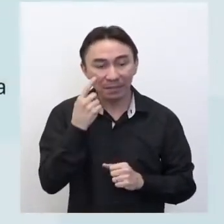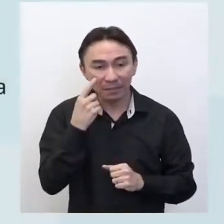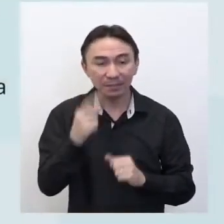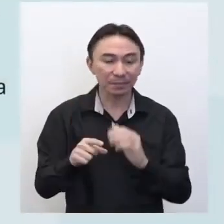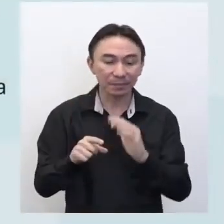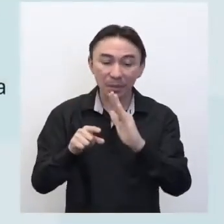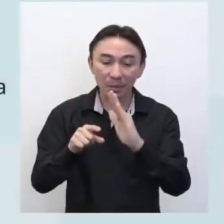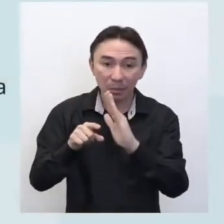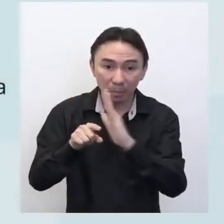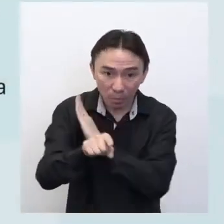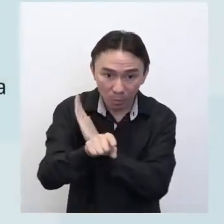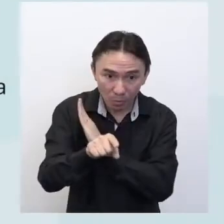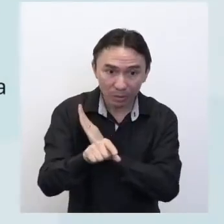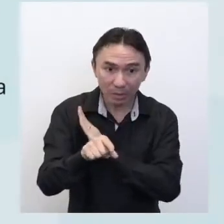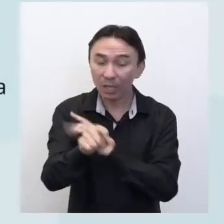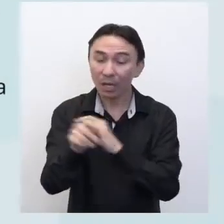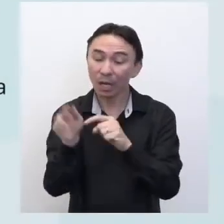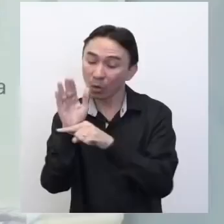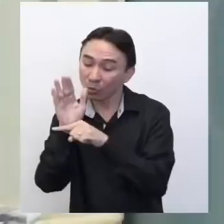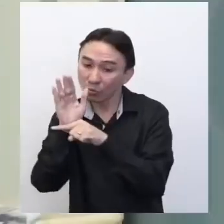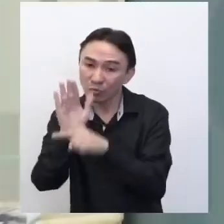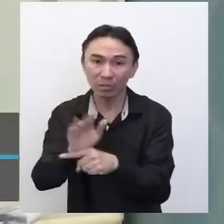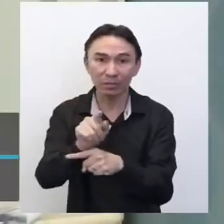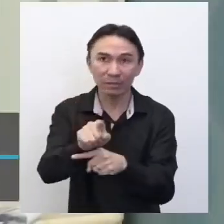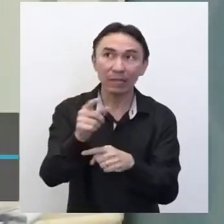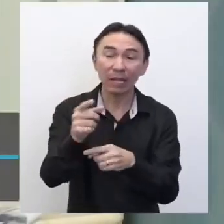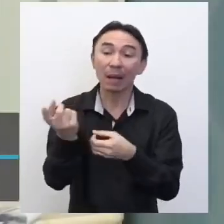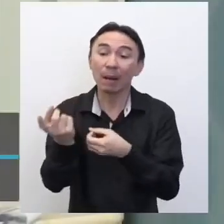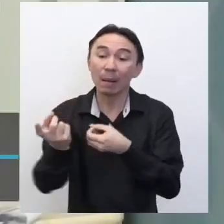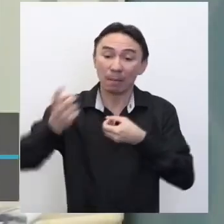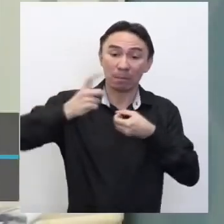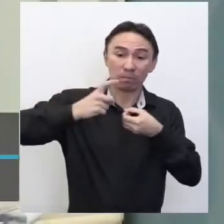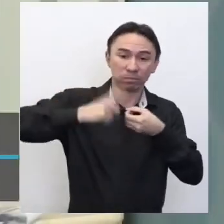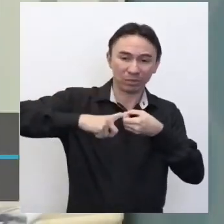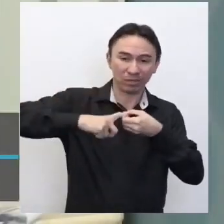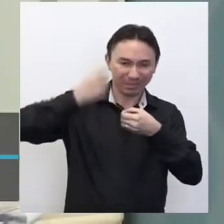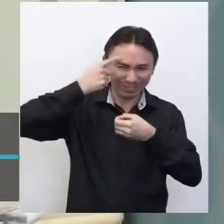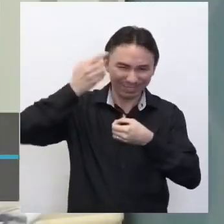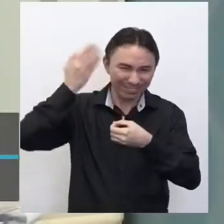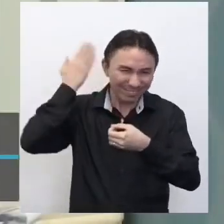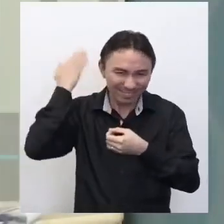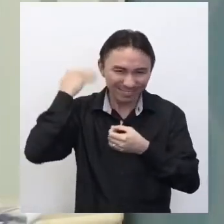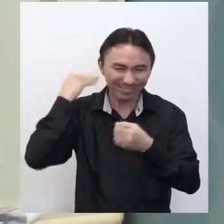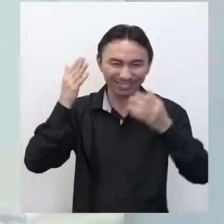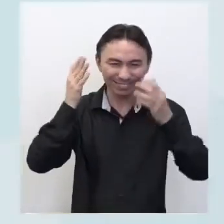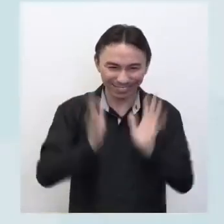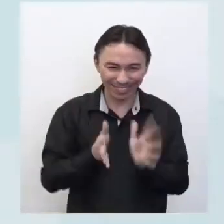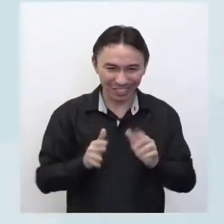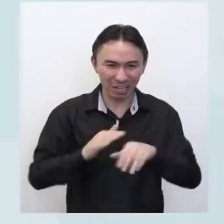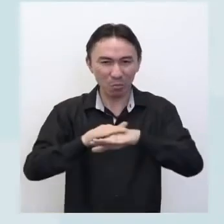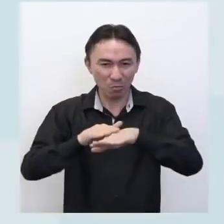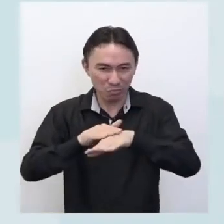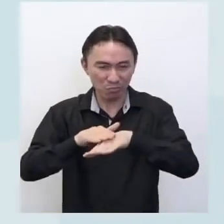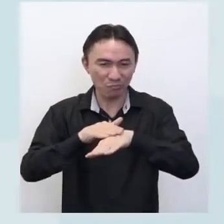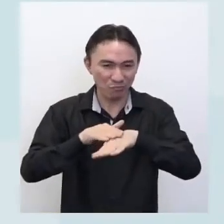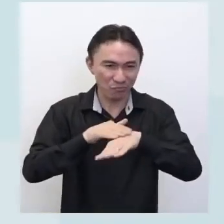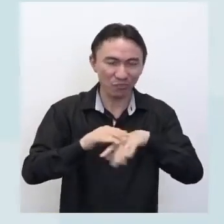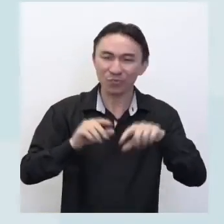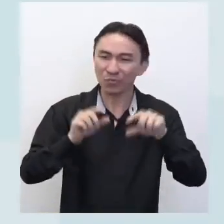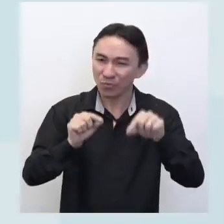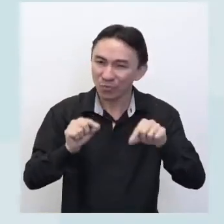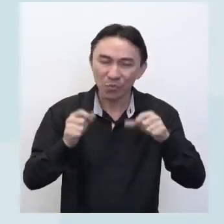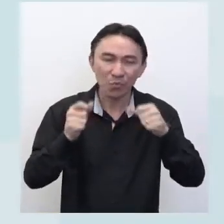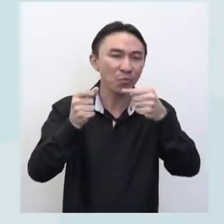retomar, de alguma forma, o que a gente já tinha começado a conversar. Vocês se lembram que a gente conversou um pouquinho, eu falei, o